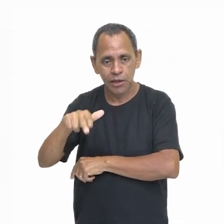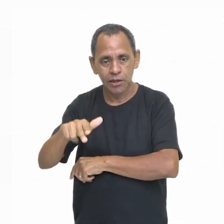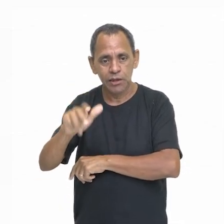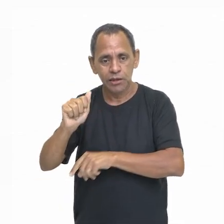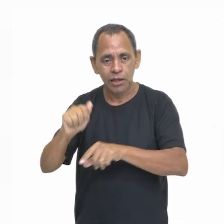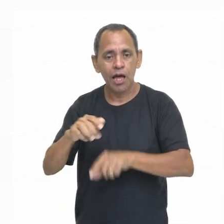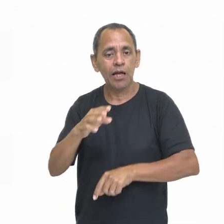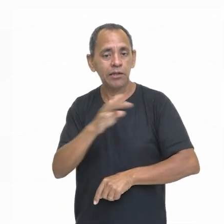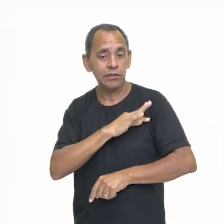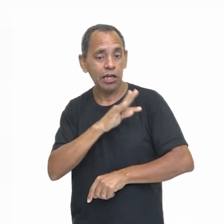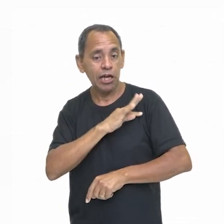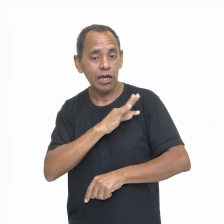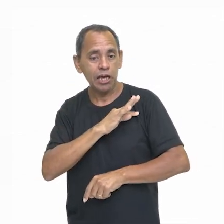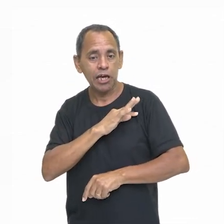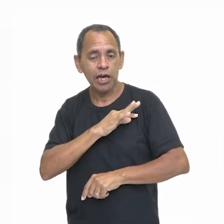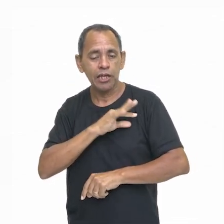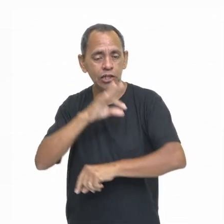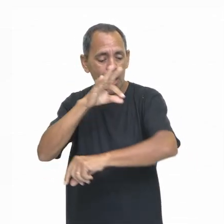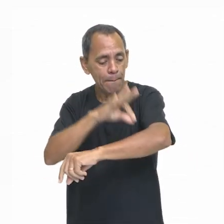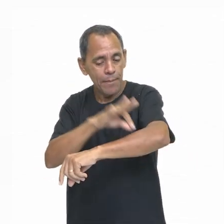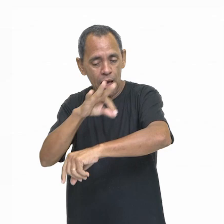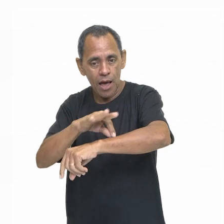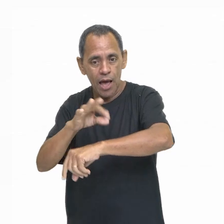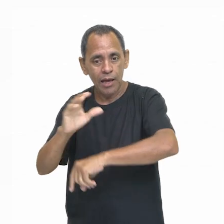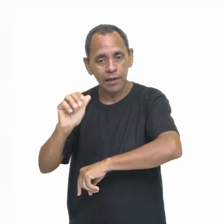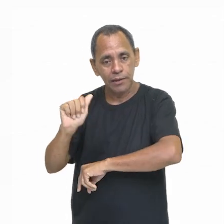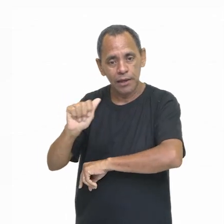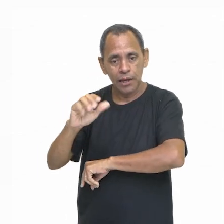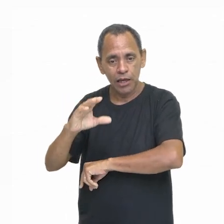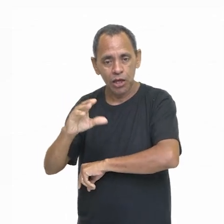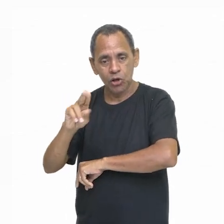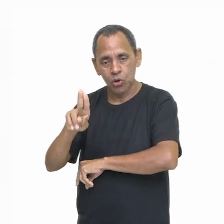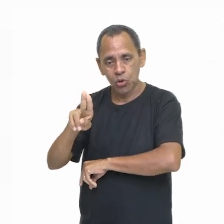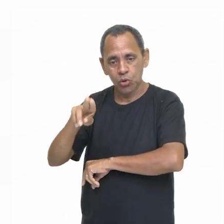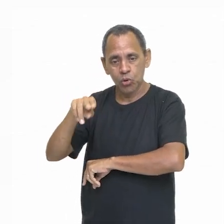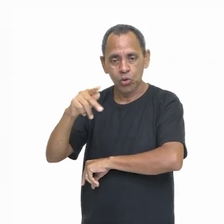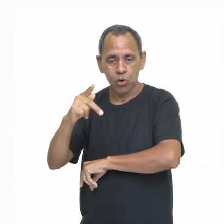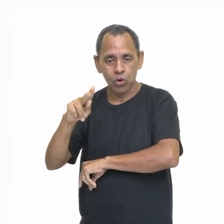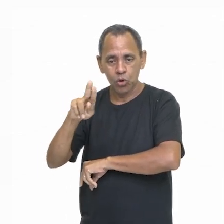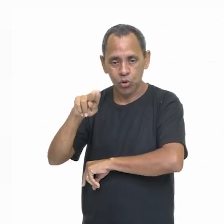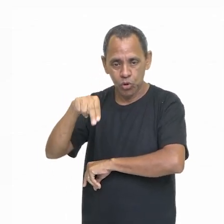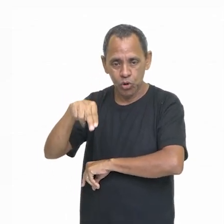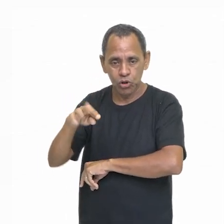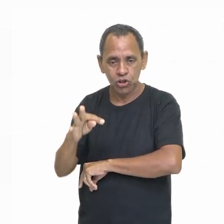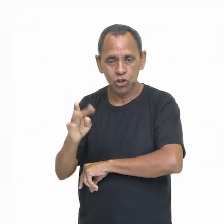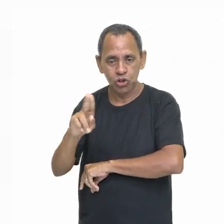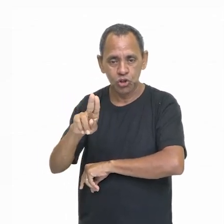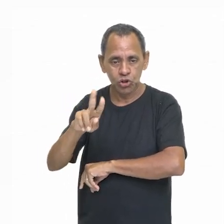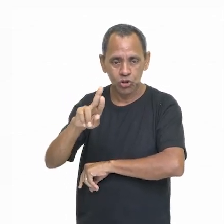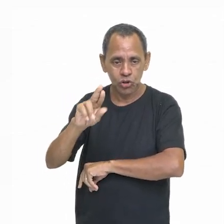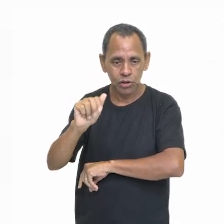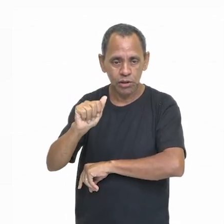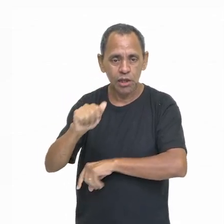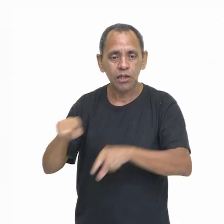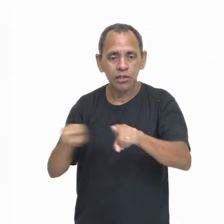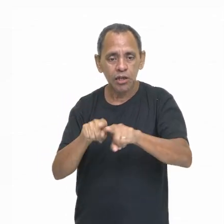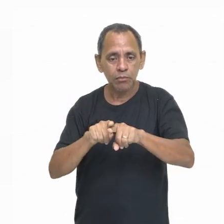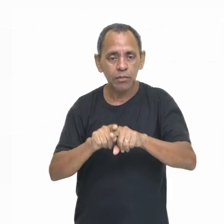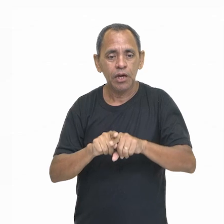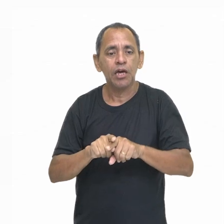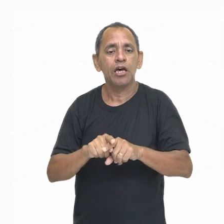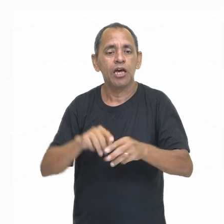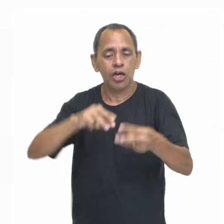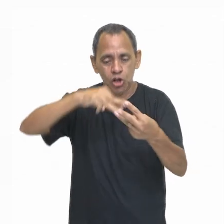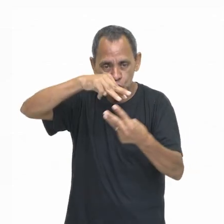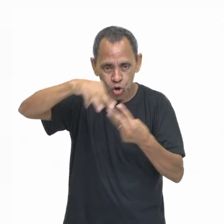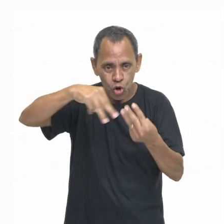vamos dizer assim, né, um prato maravilhoso, algo que sempre está ali, né, nas nossas refeições, que é